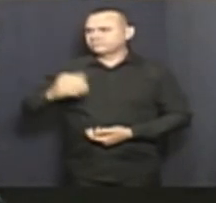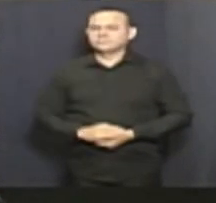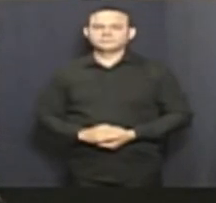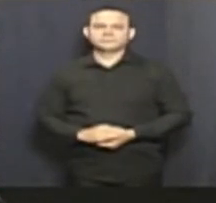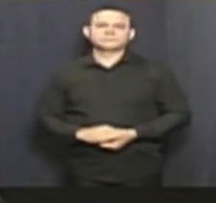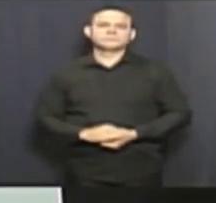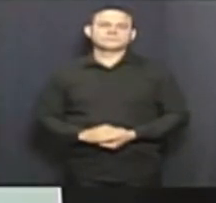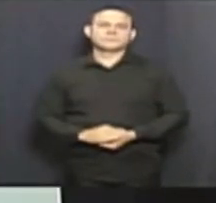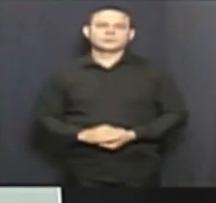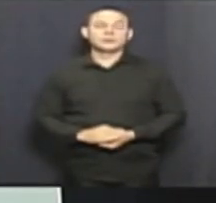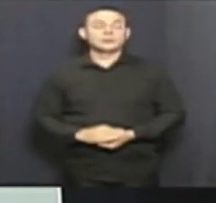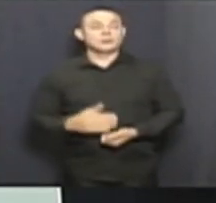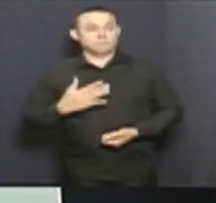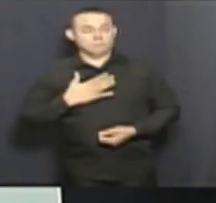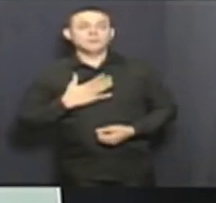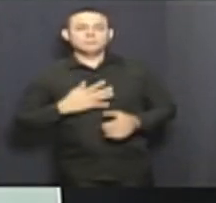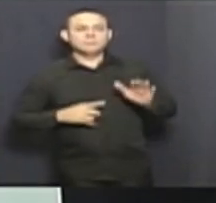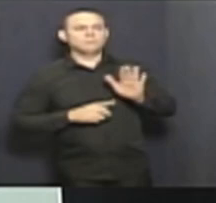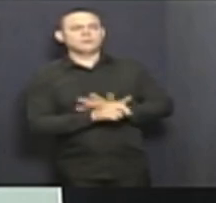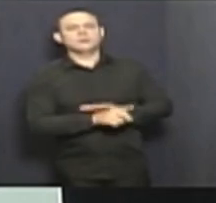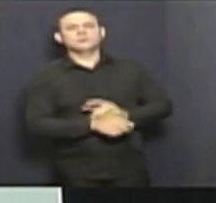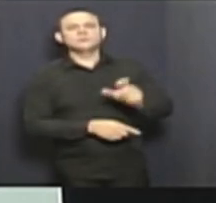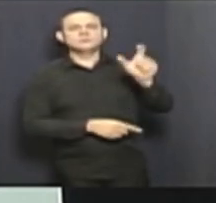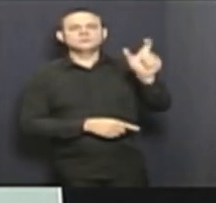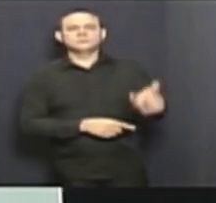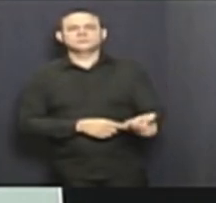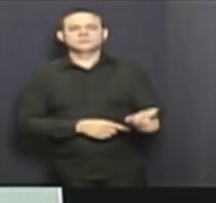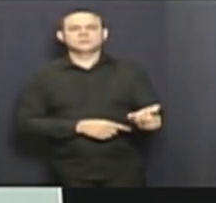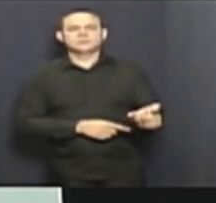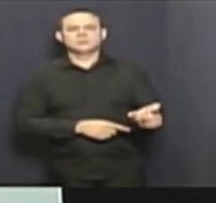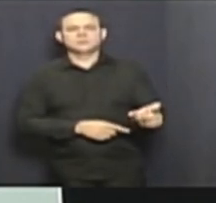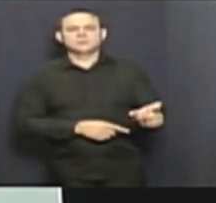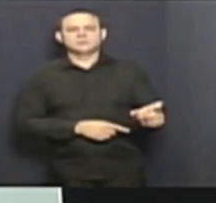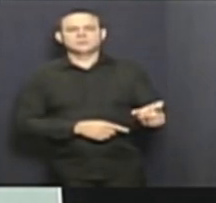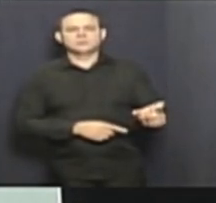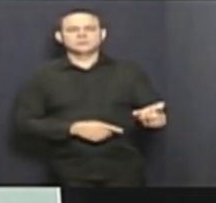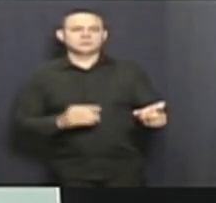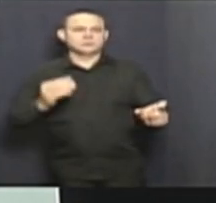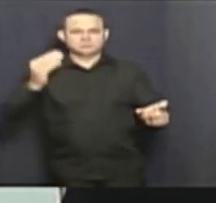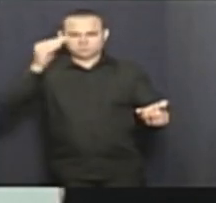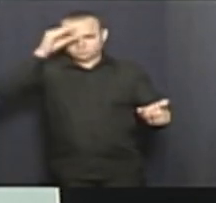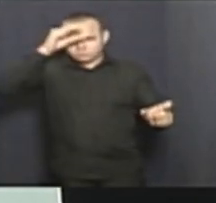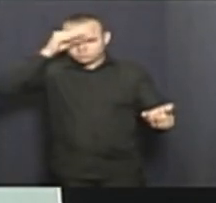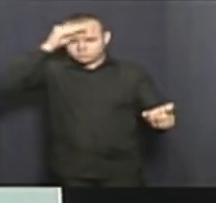minha pergunta vai para o candidato bruma